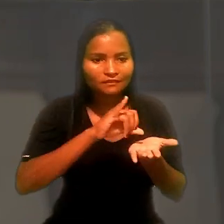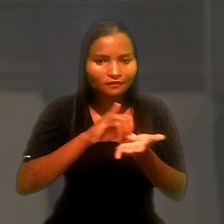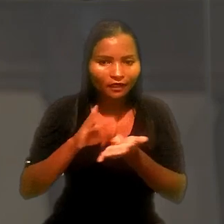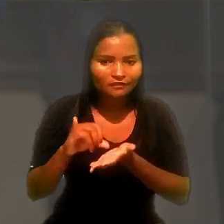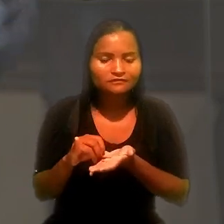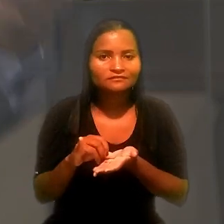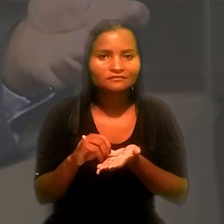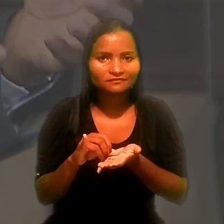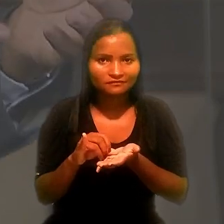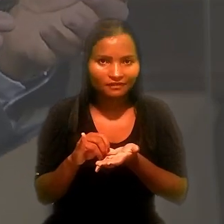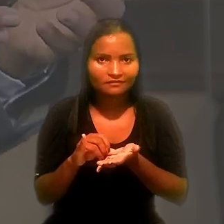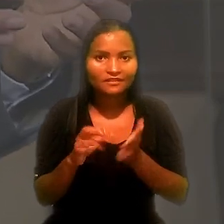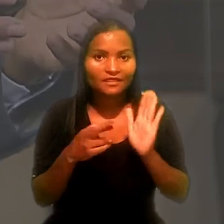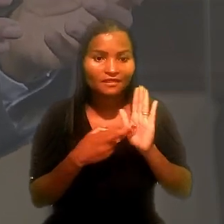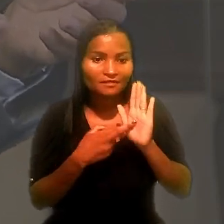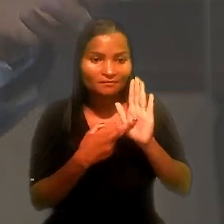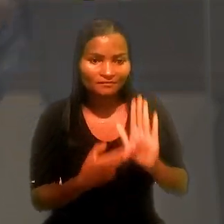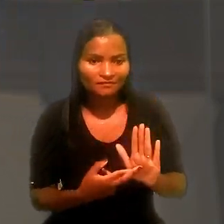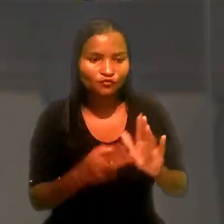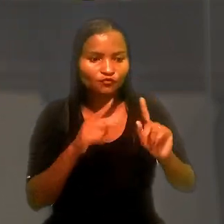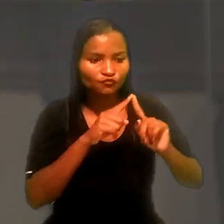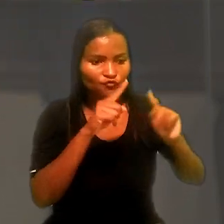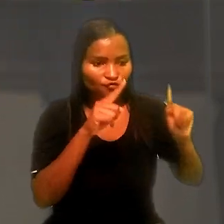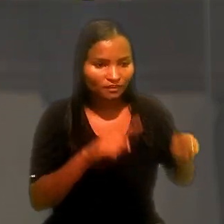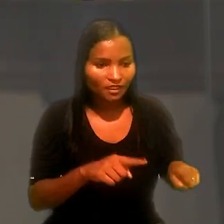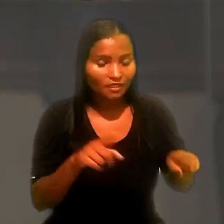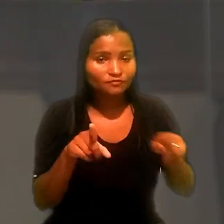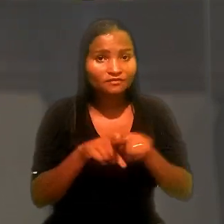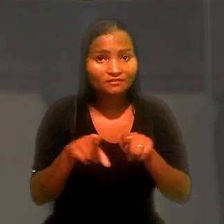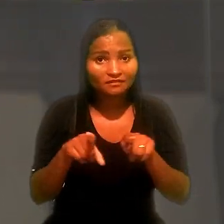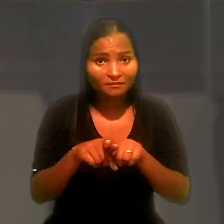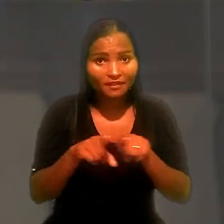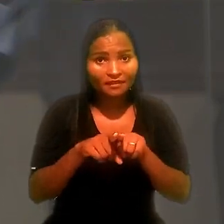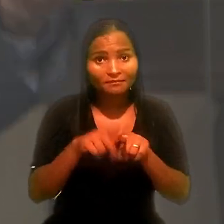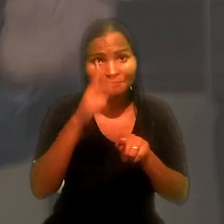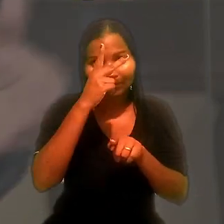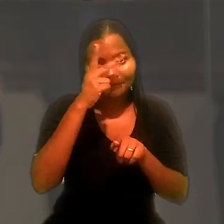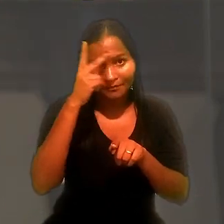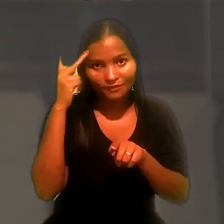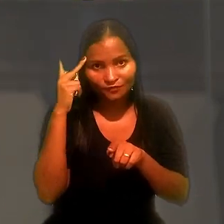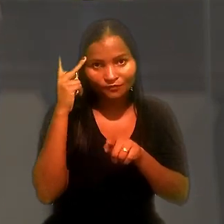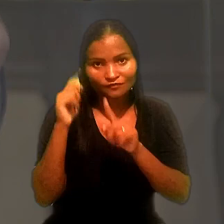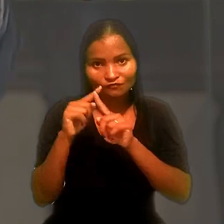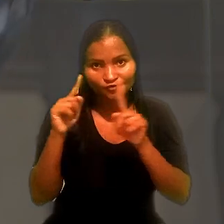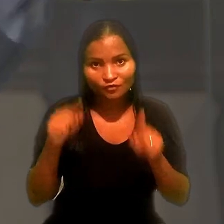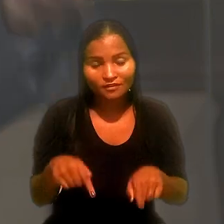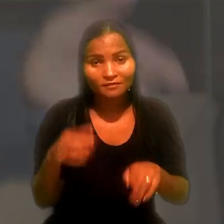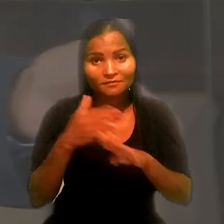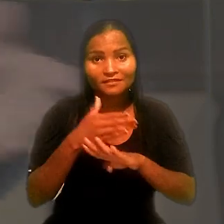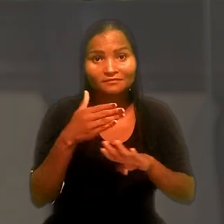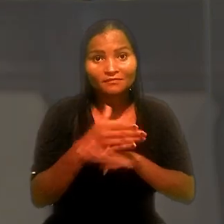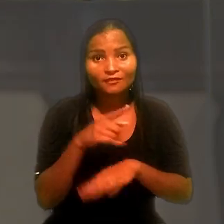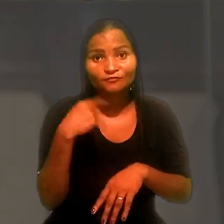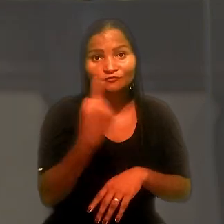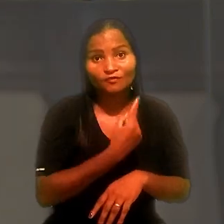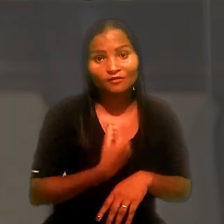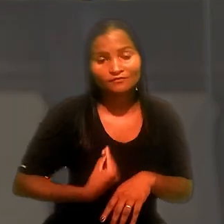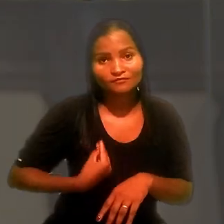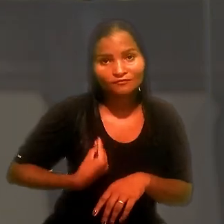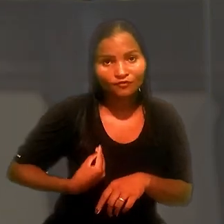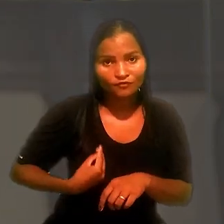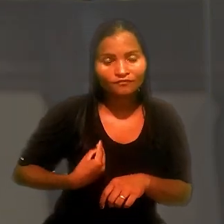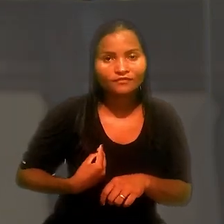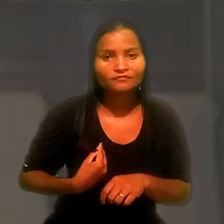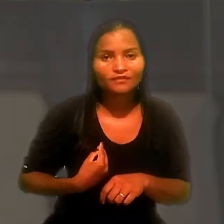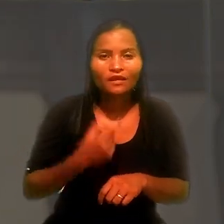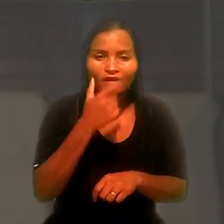centrais, tanto representativos de empregados quanto de empregadores, para estarem mais presentes no nosso convívio. Eu